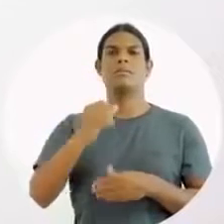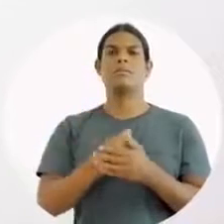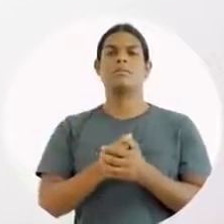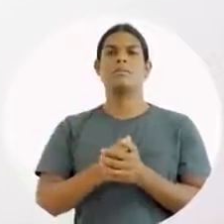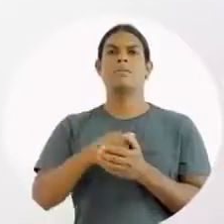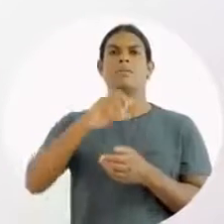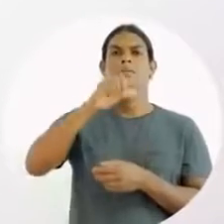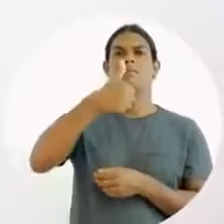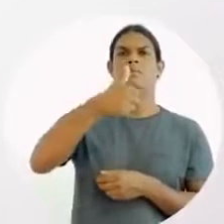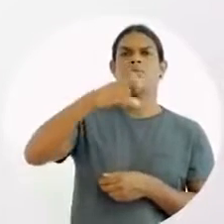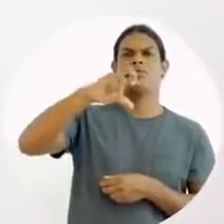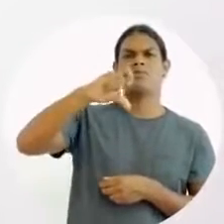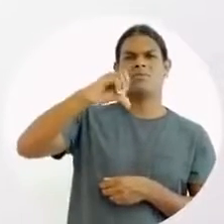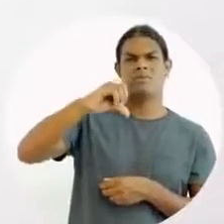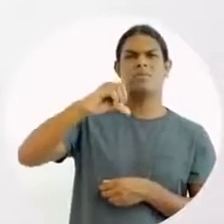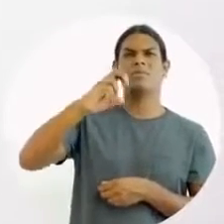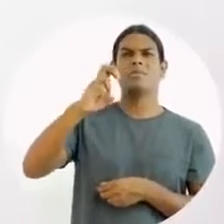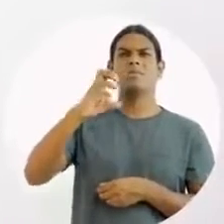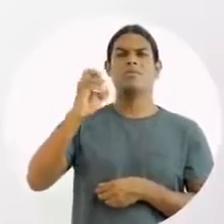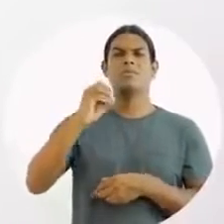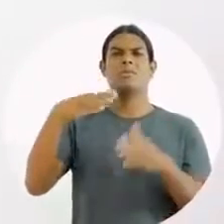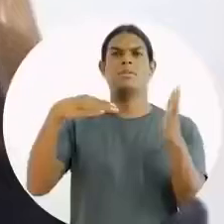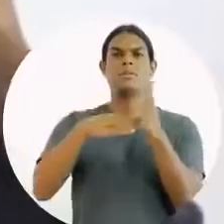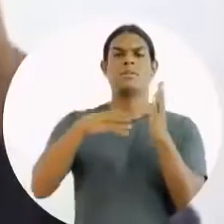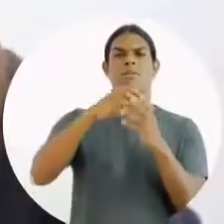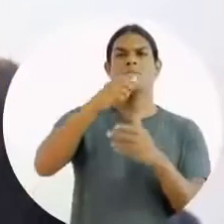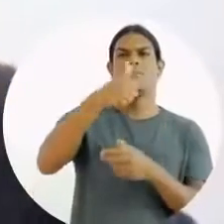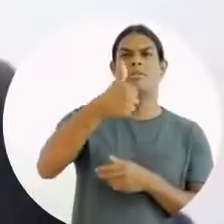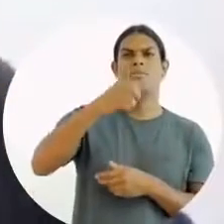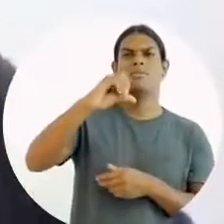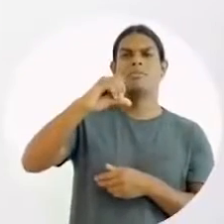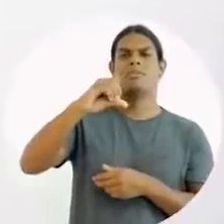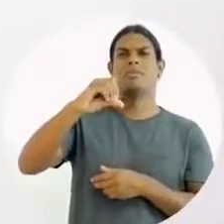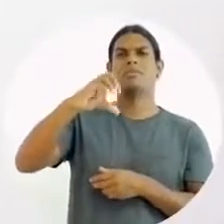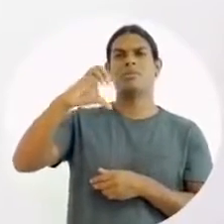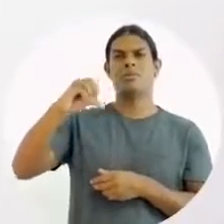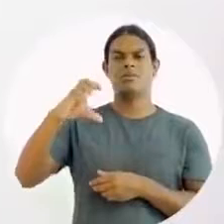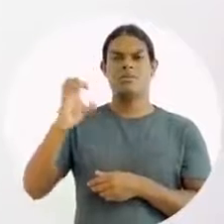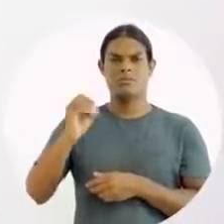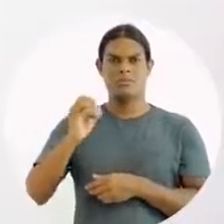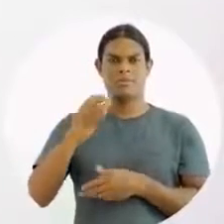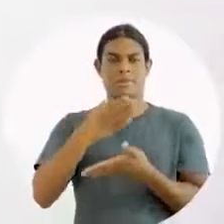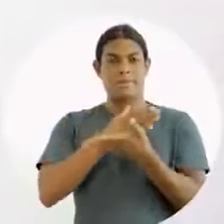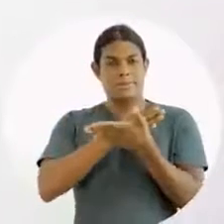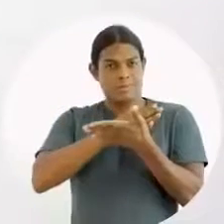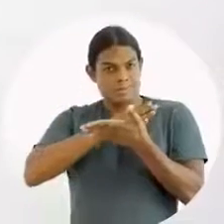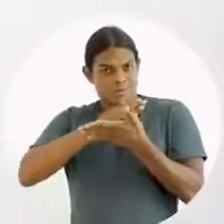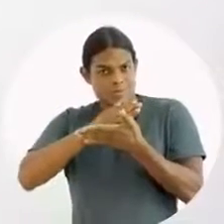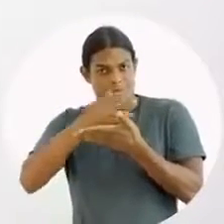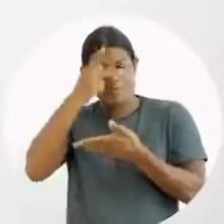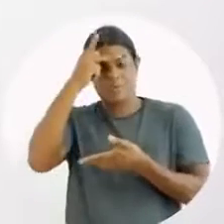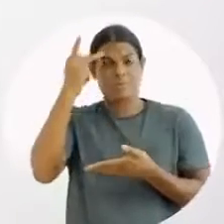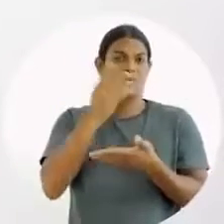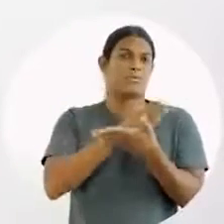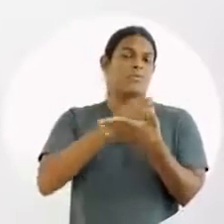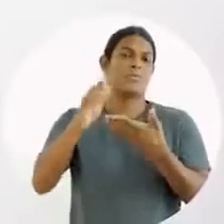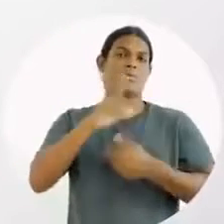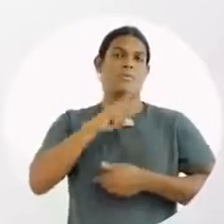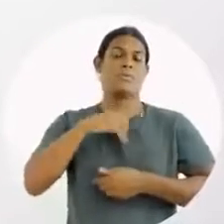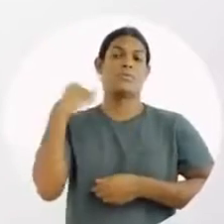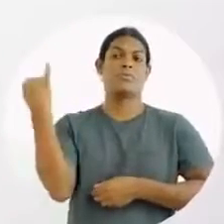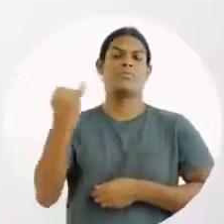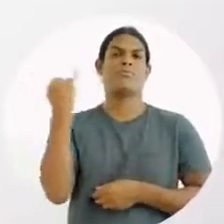até 1990. Nesse momento, as pessoas começam a ter uma importância perante